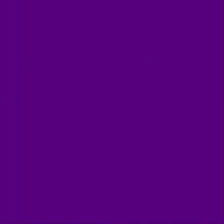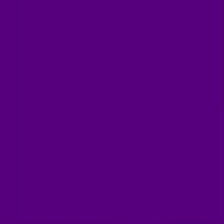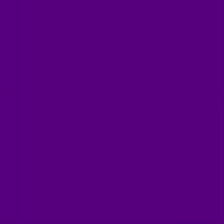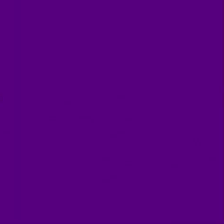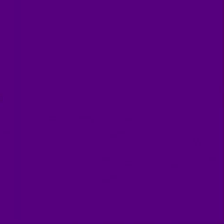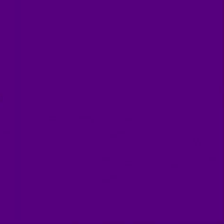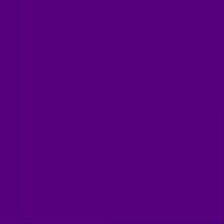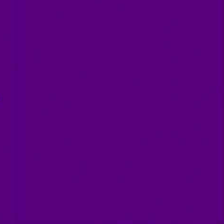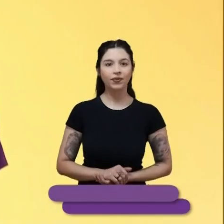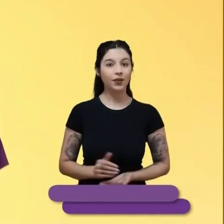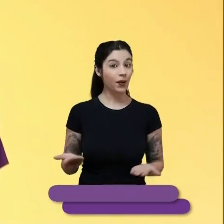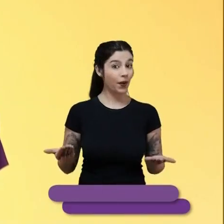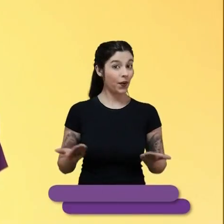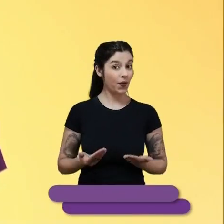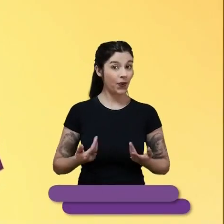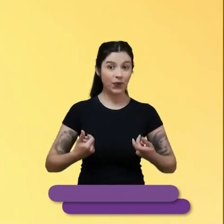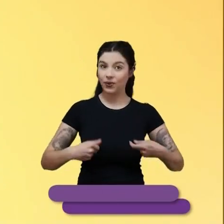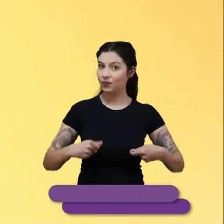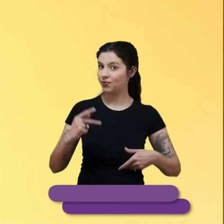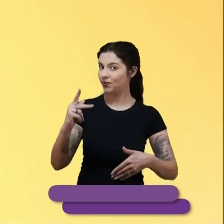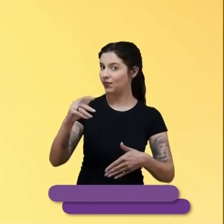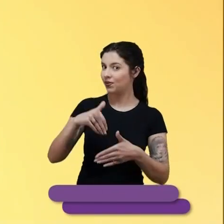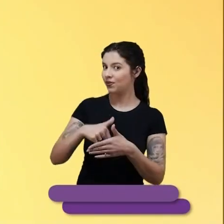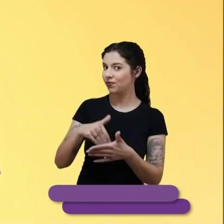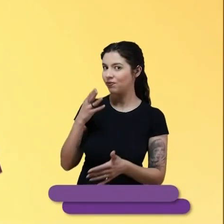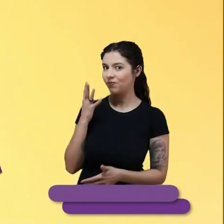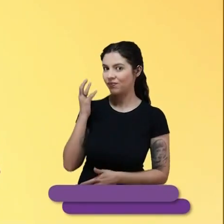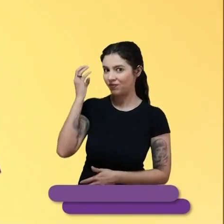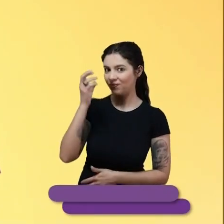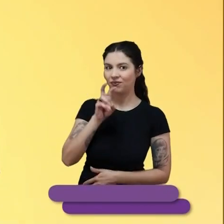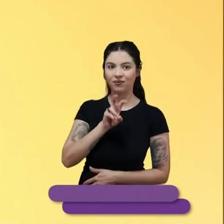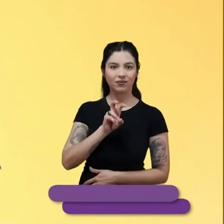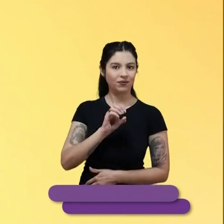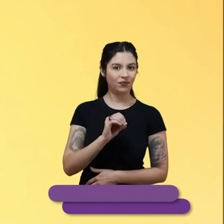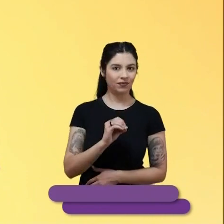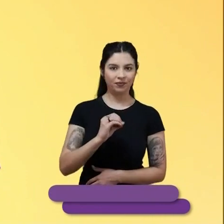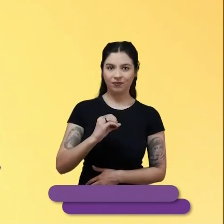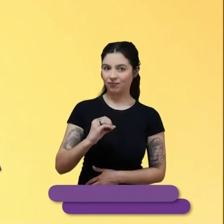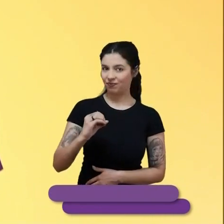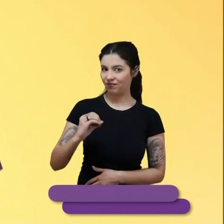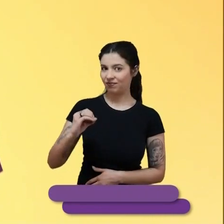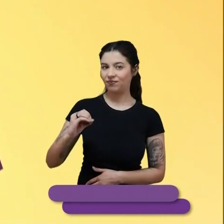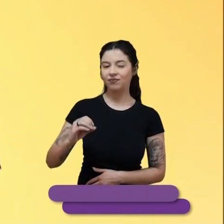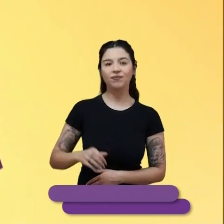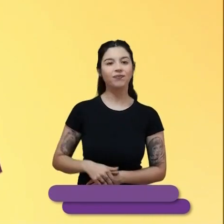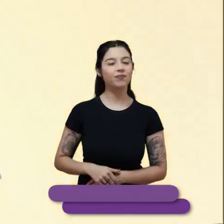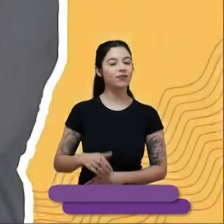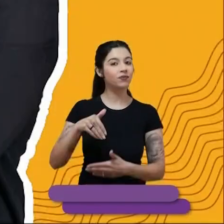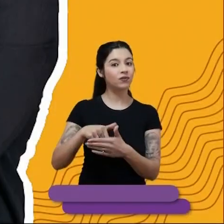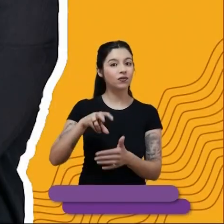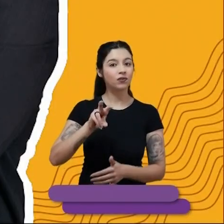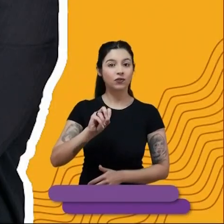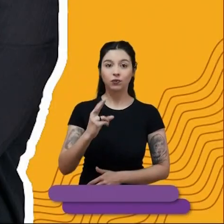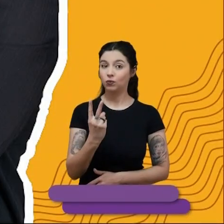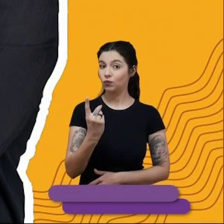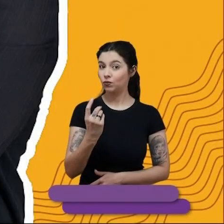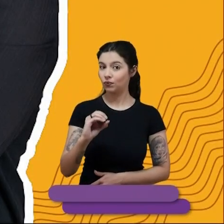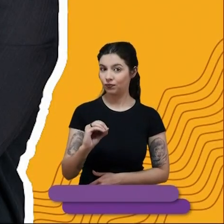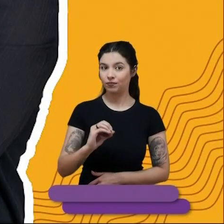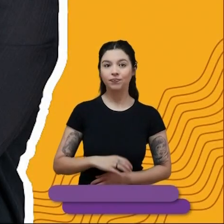77477. PSOL. Agora eu preciso do teu voto. Luciana Genro, 50000.